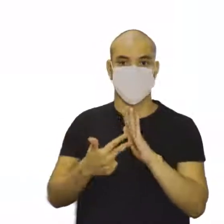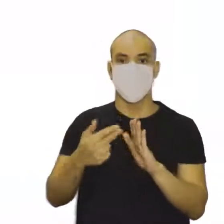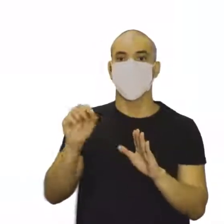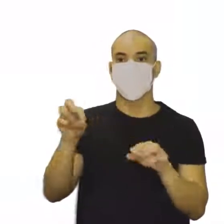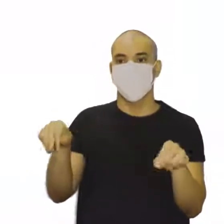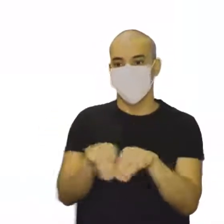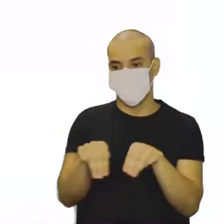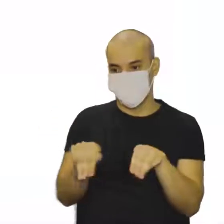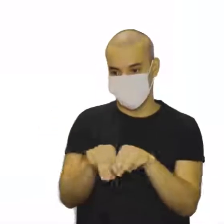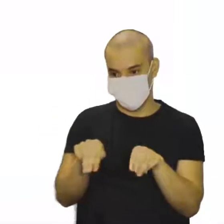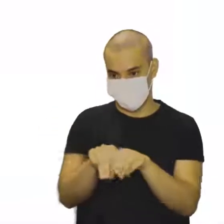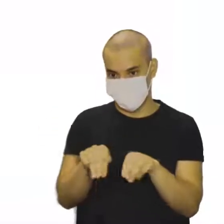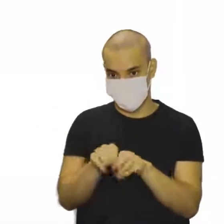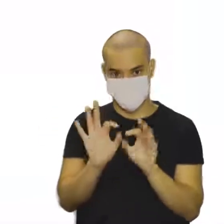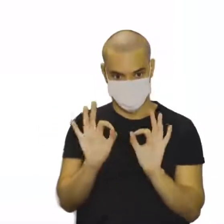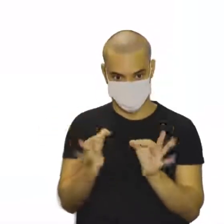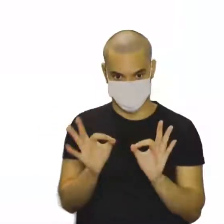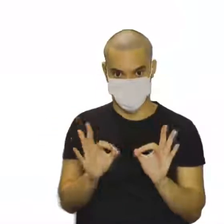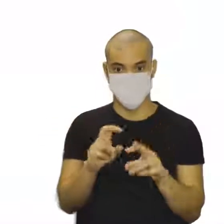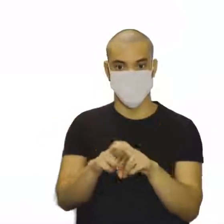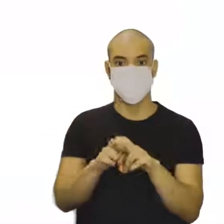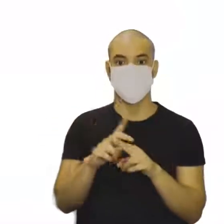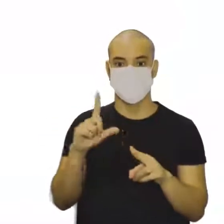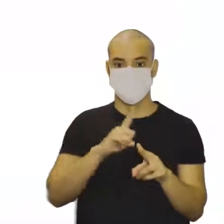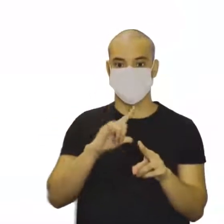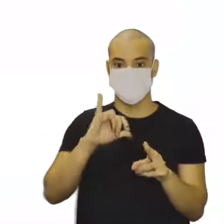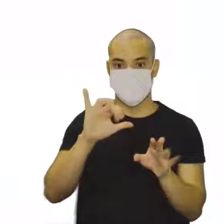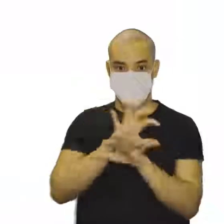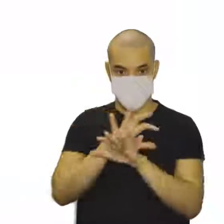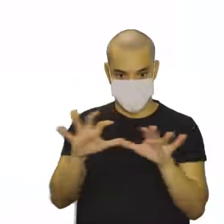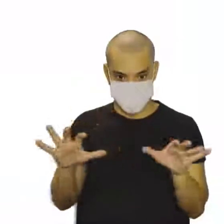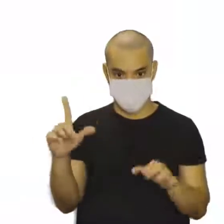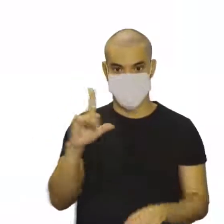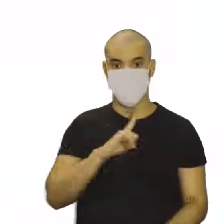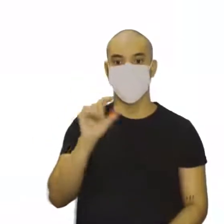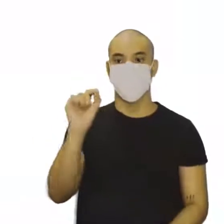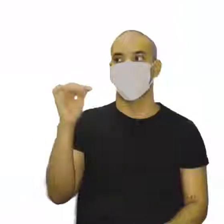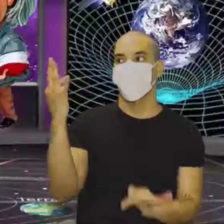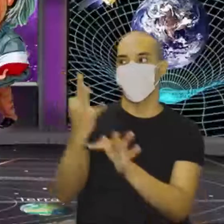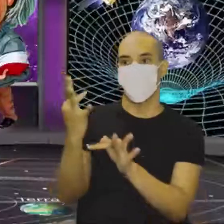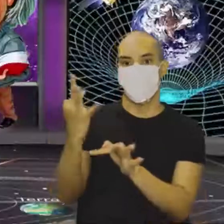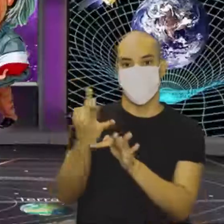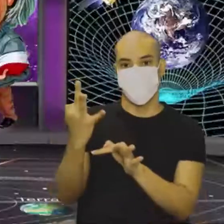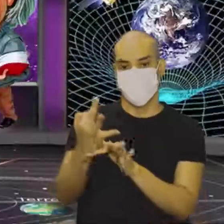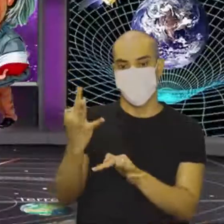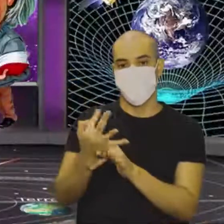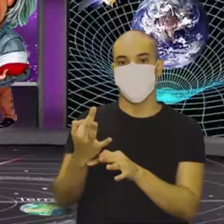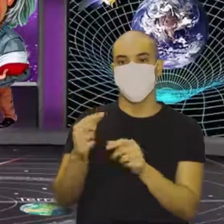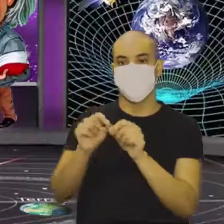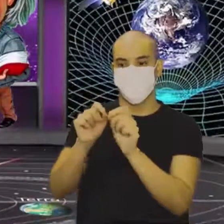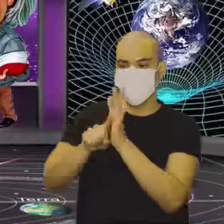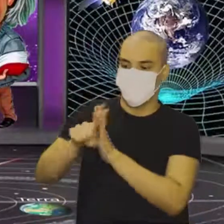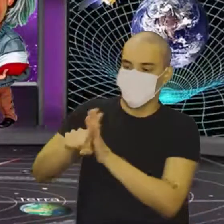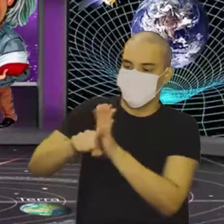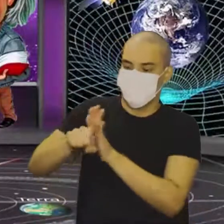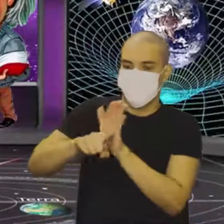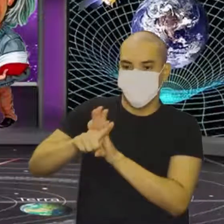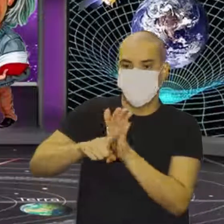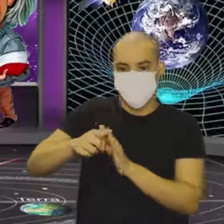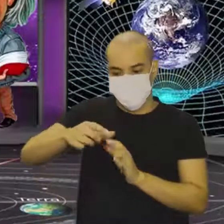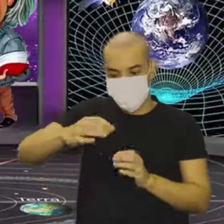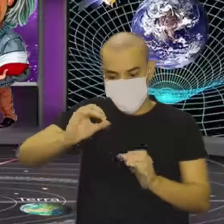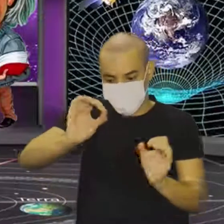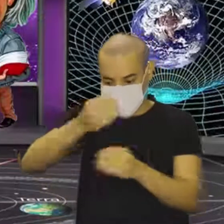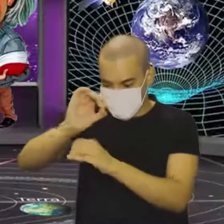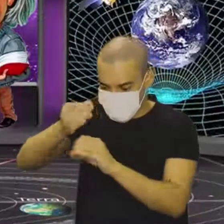magnético, ok? Para a gente ter esse efeito, tem lá o físico, né, que é o Oersted, ele fez esse experimento, ele colocou